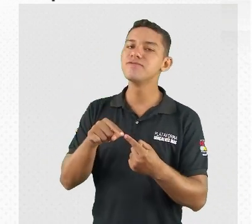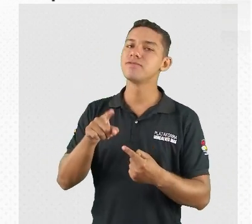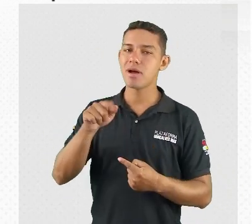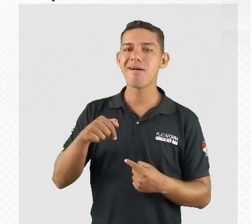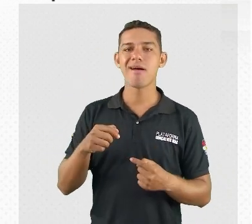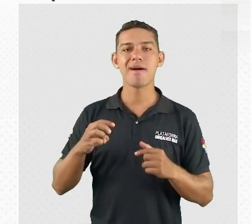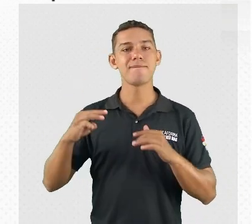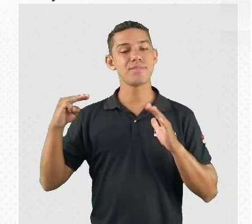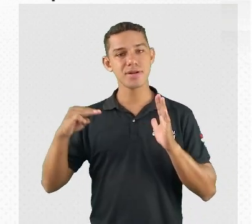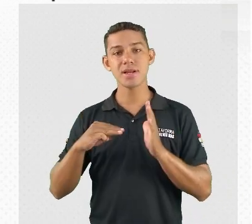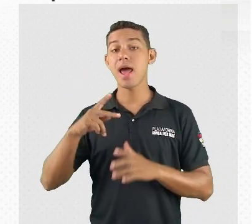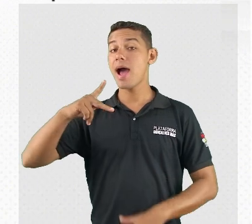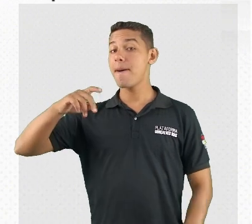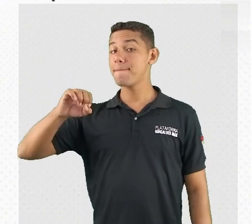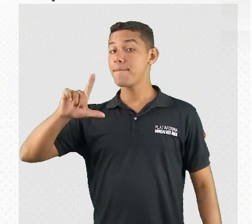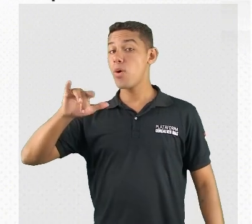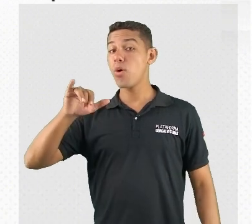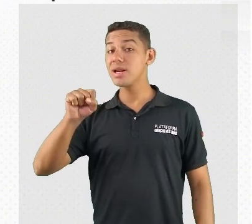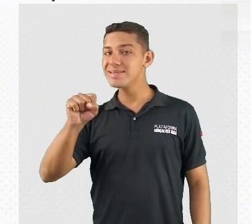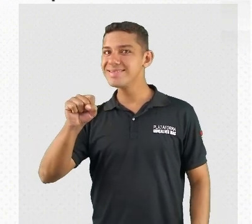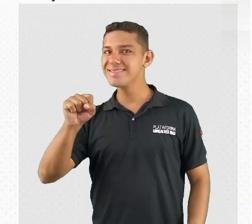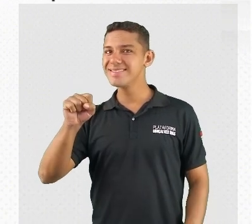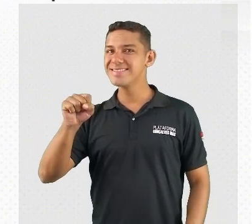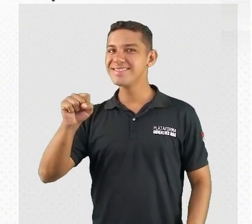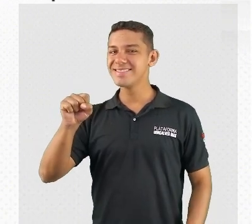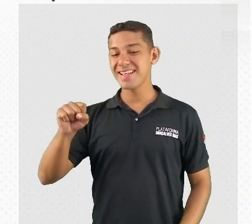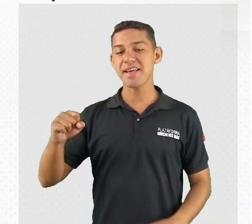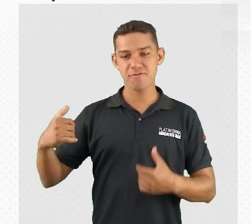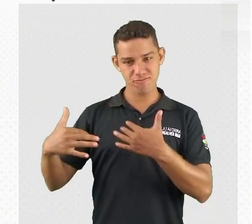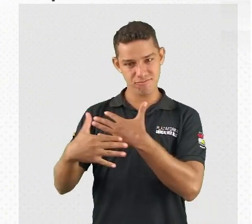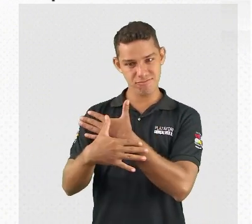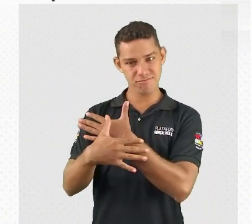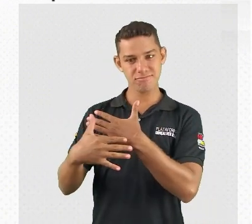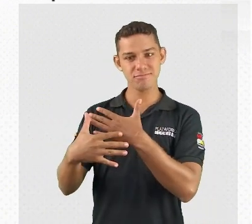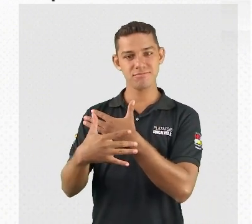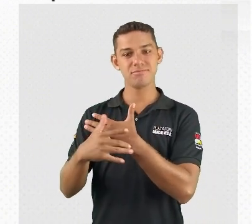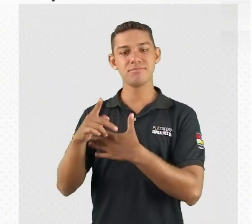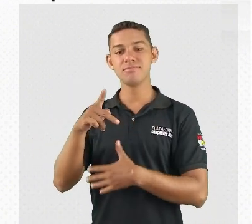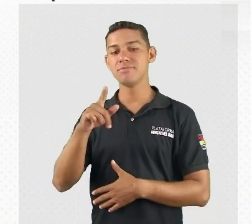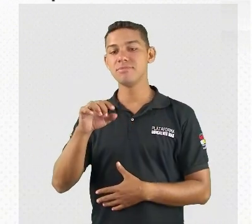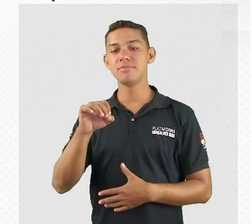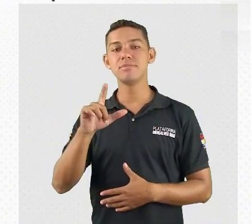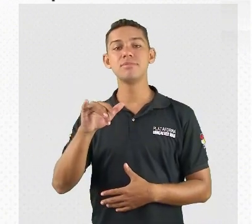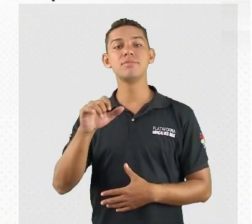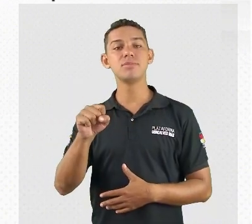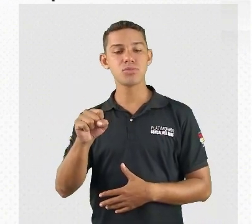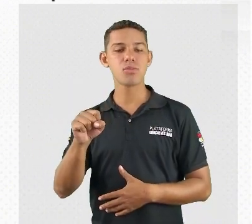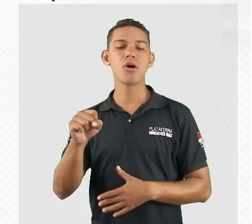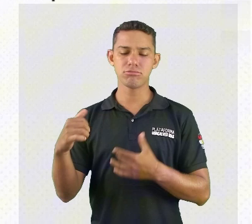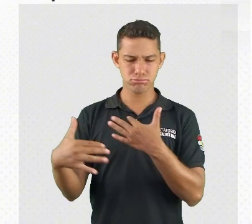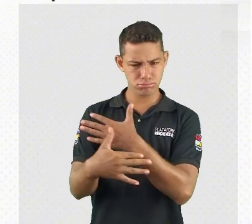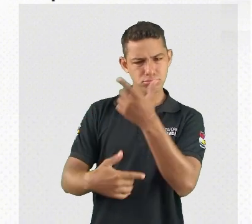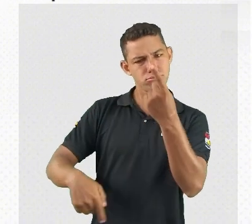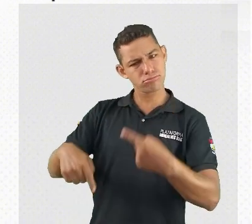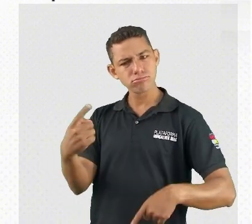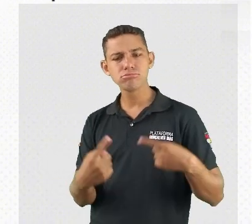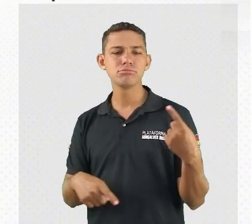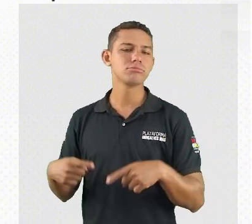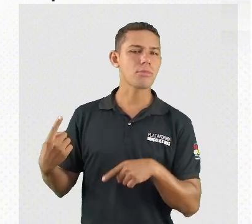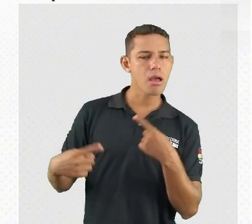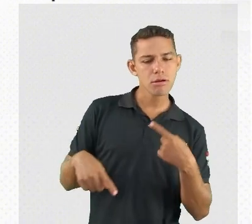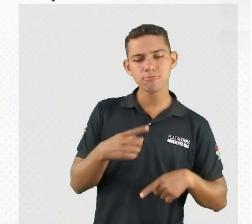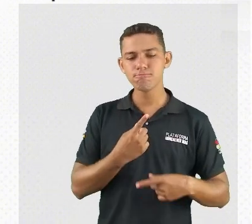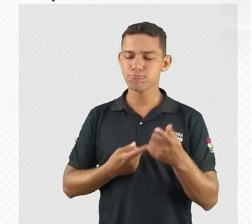é na polis. Ou seja, é fazendo política, exercitando aquilo pelo